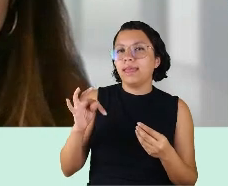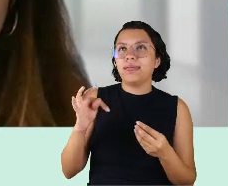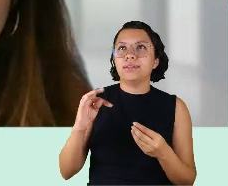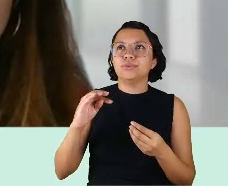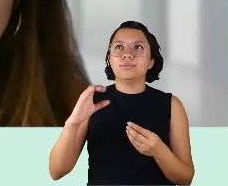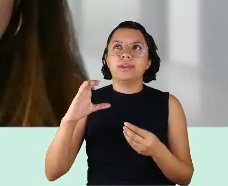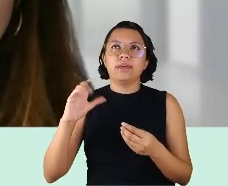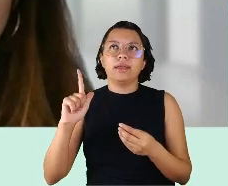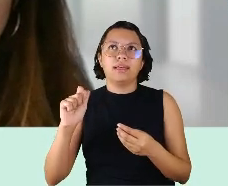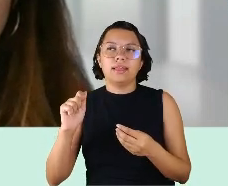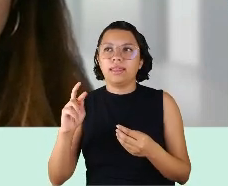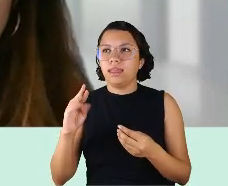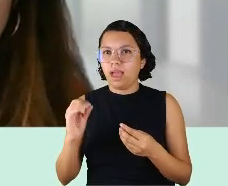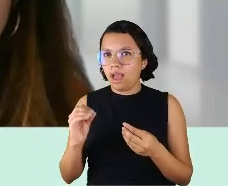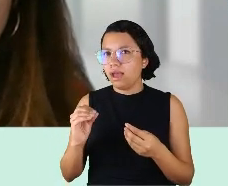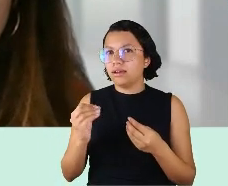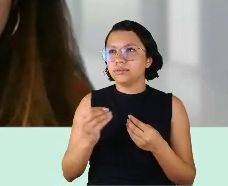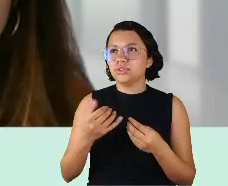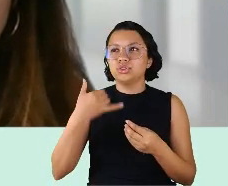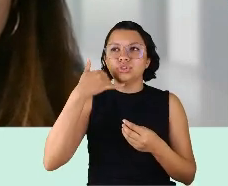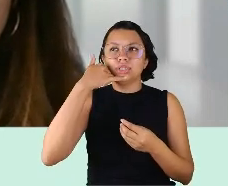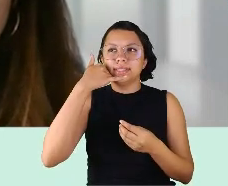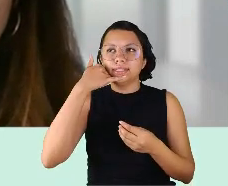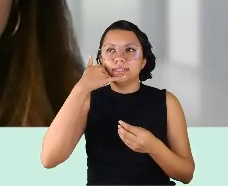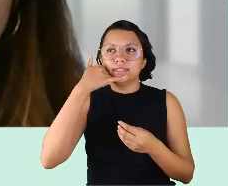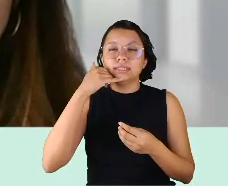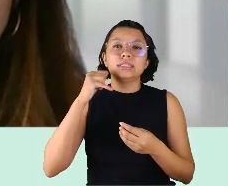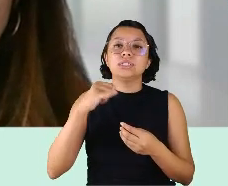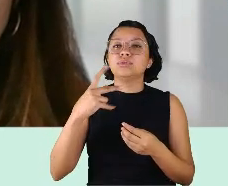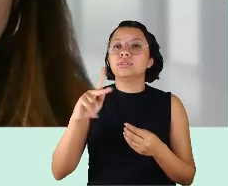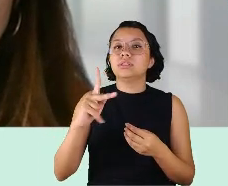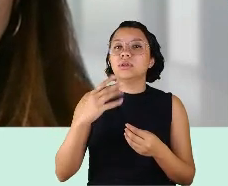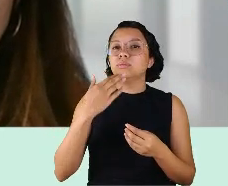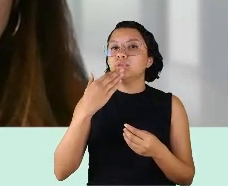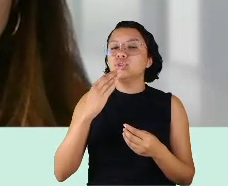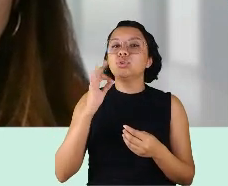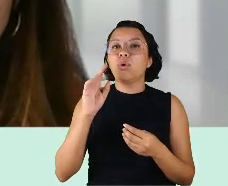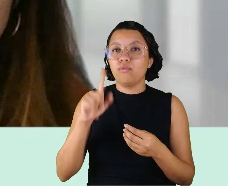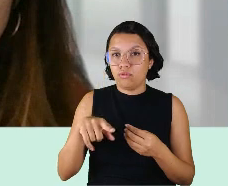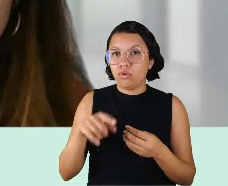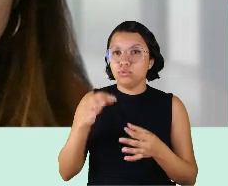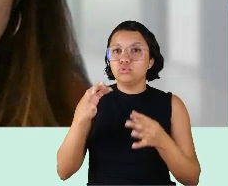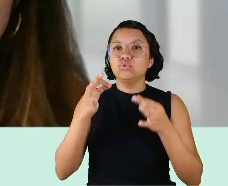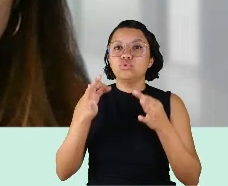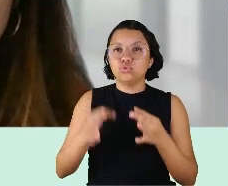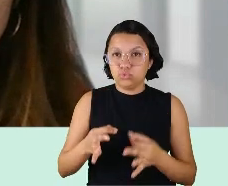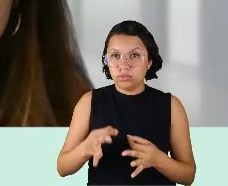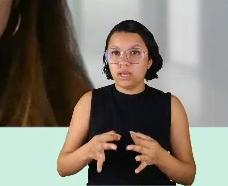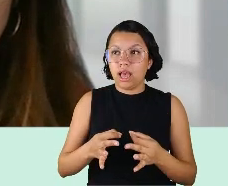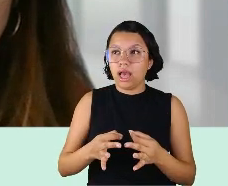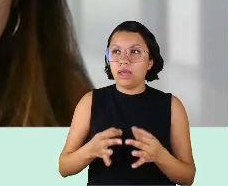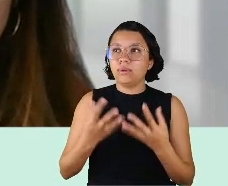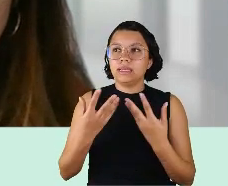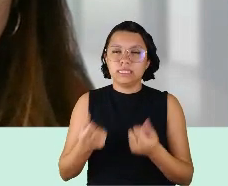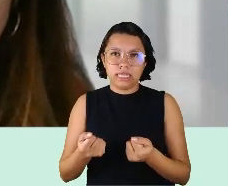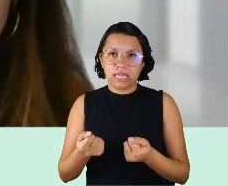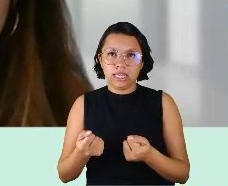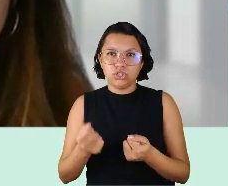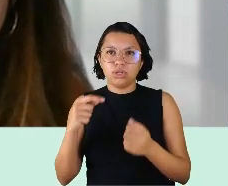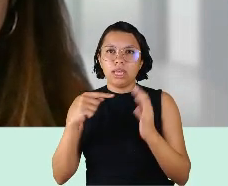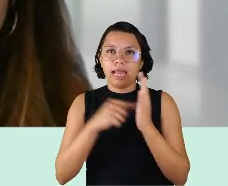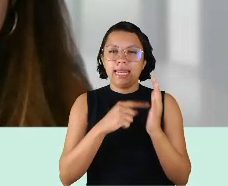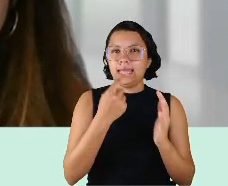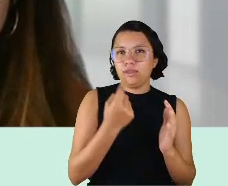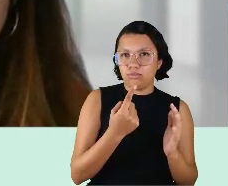para Claro, fala assim, se o seu pedido foi julgado procedente, tecle 1. Se foi